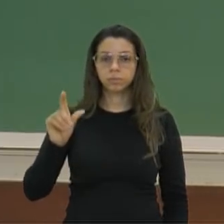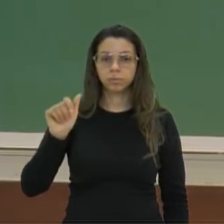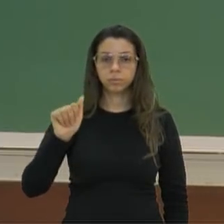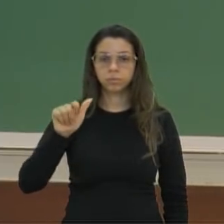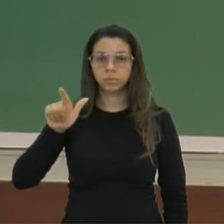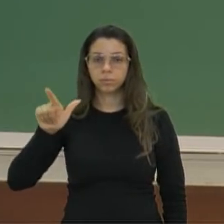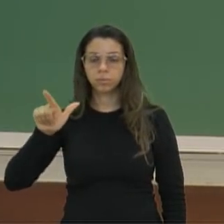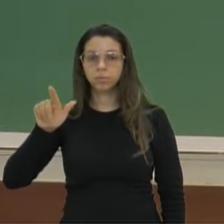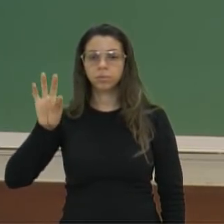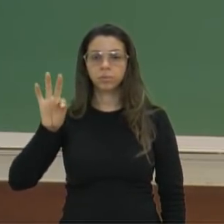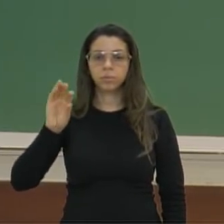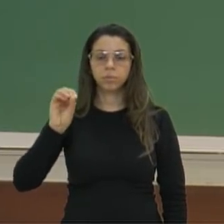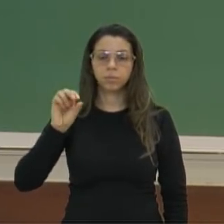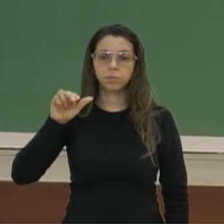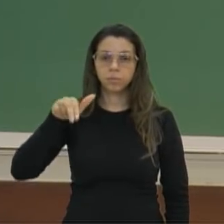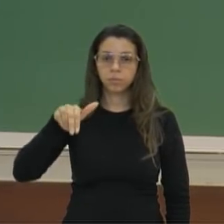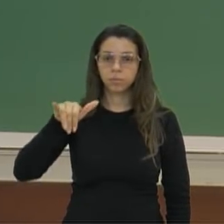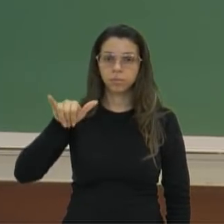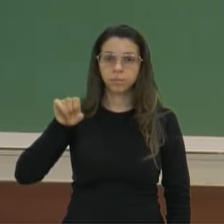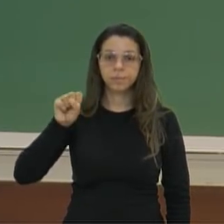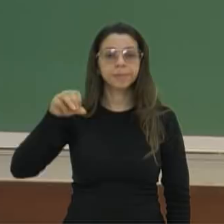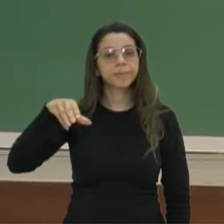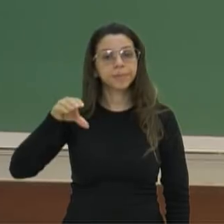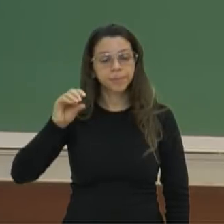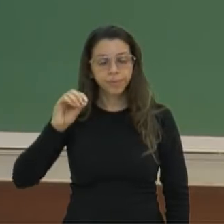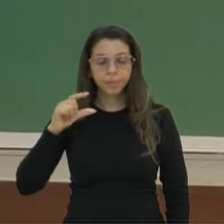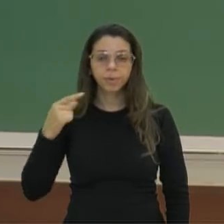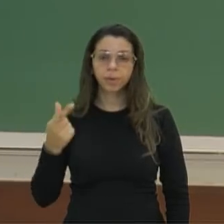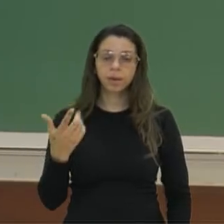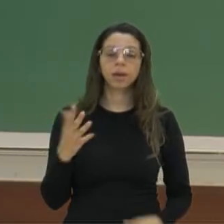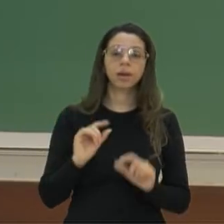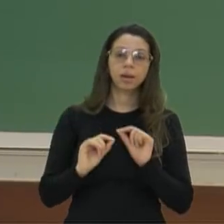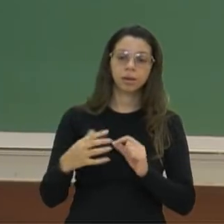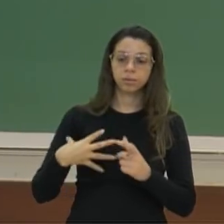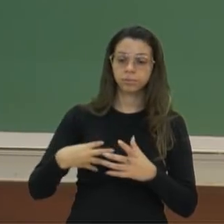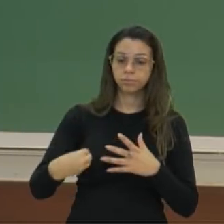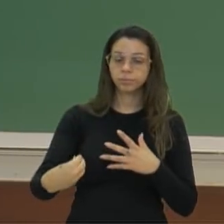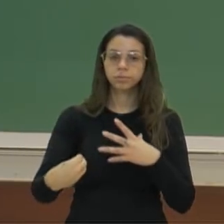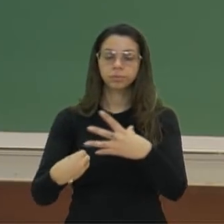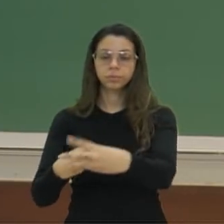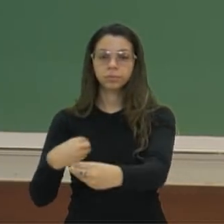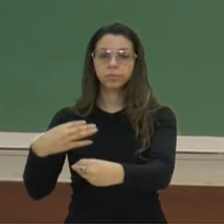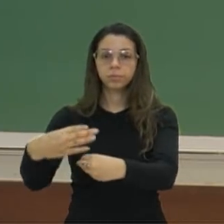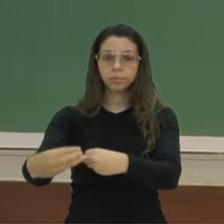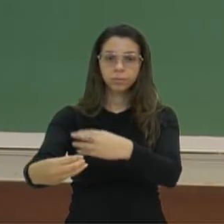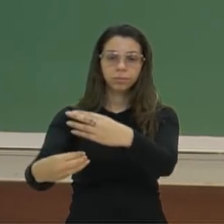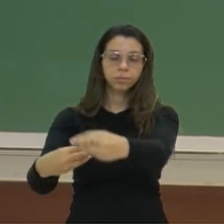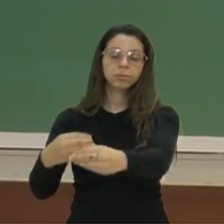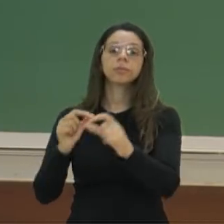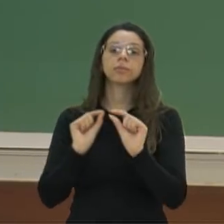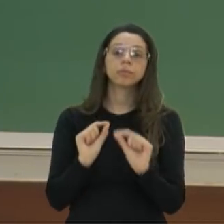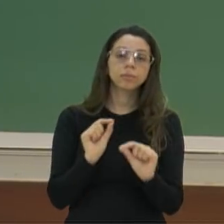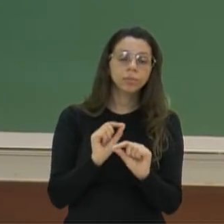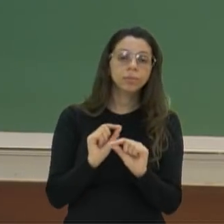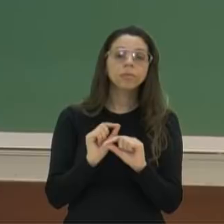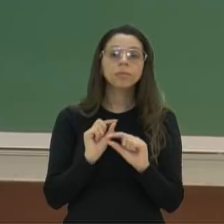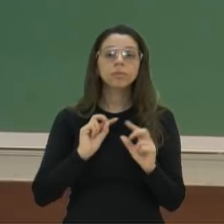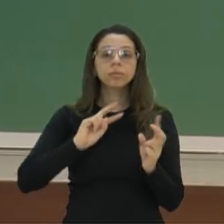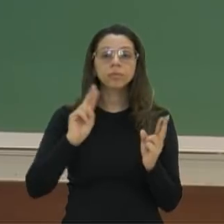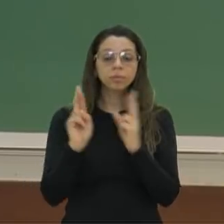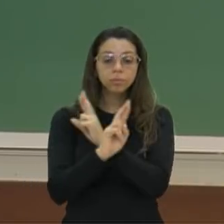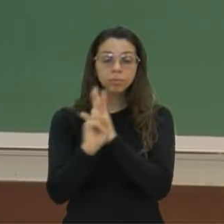daltonismo, que é uma situação hereditária, ou seja, que nós herdamos dos nossos pais, dos nossos familiares, que está associado